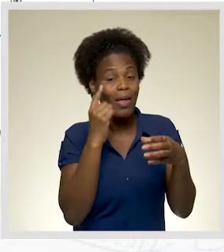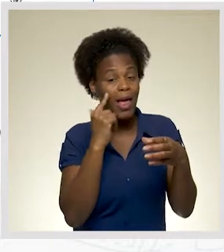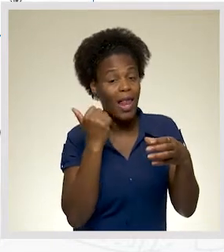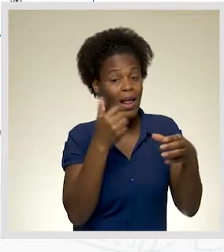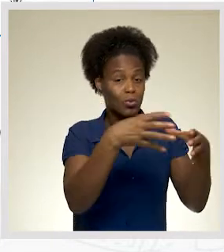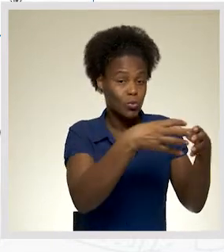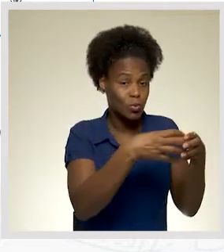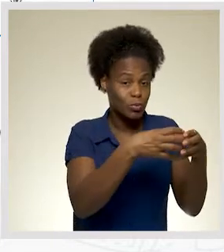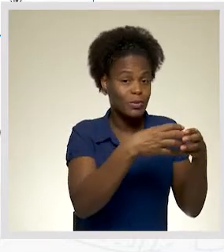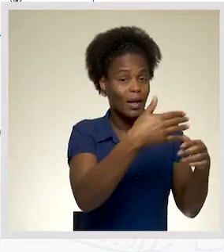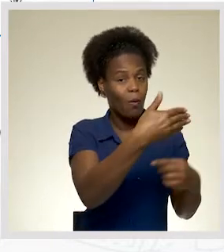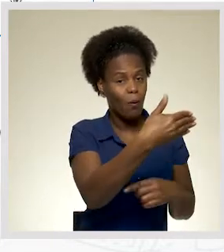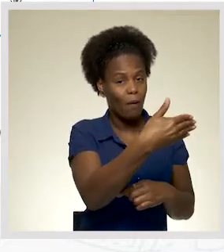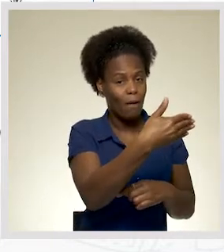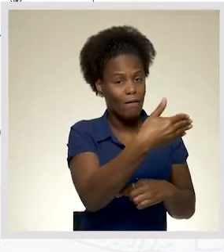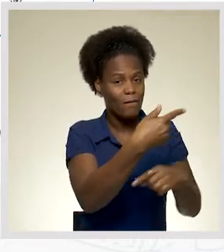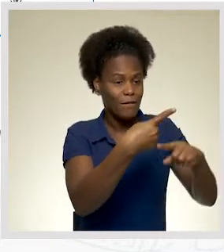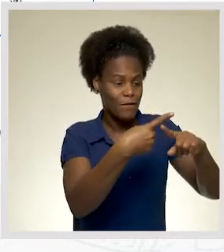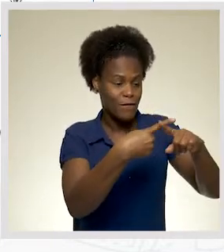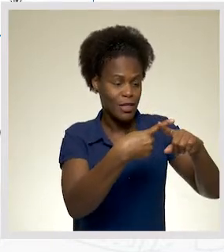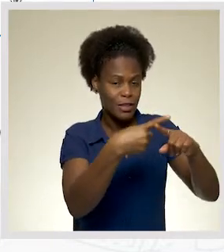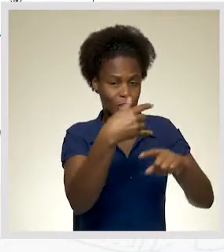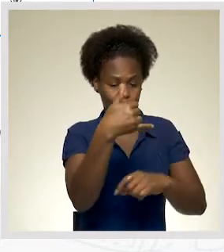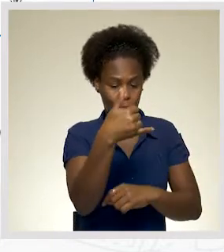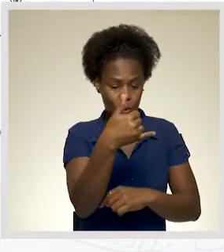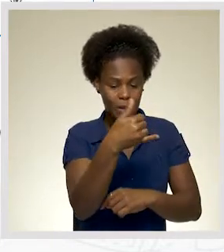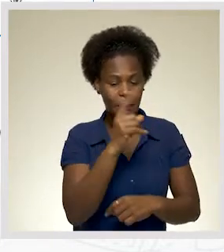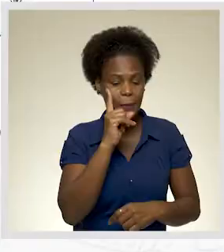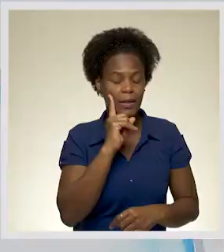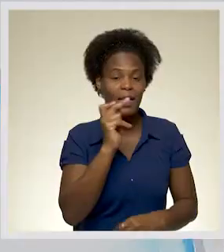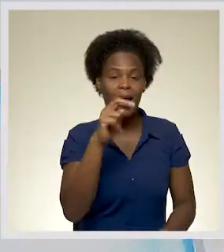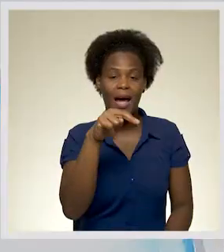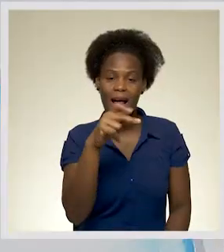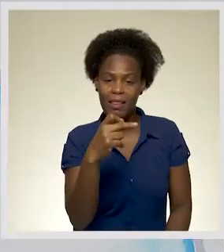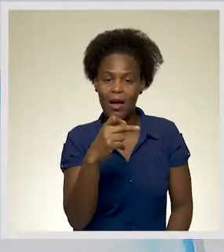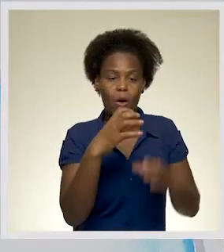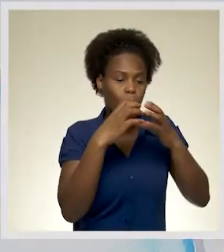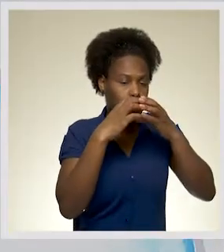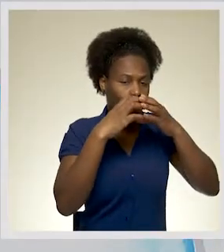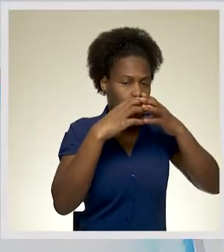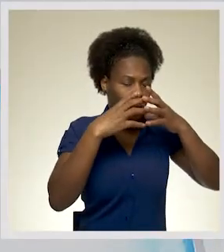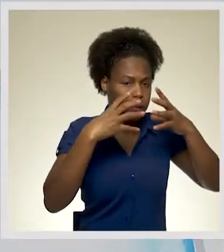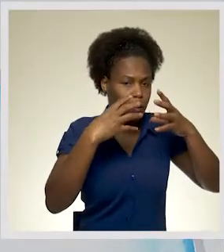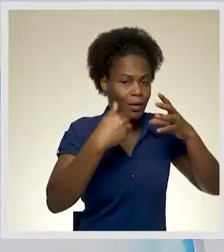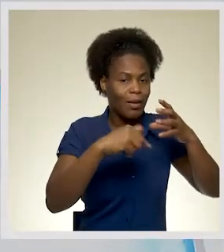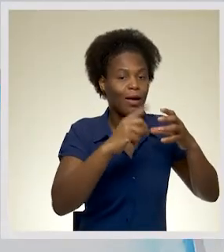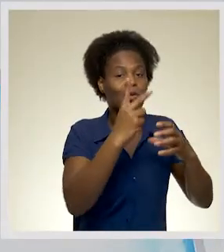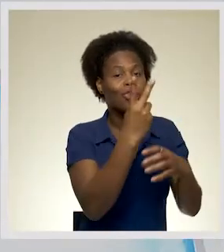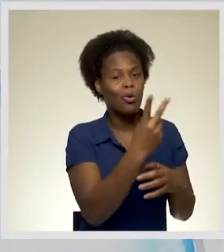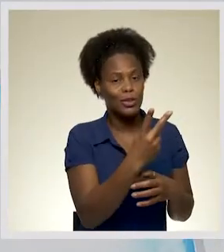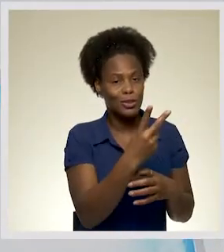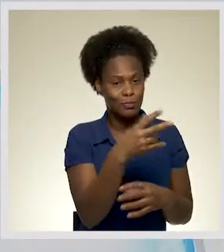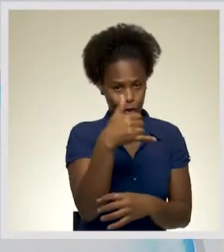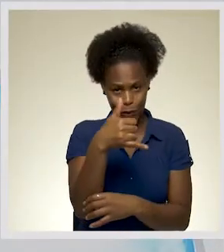vezes 2, neste caso, a Ana tem 2 balões. Não é? Vou assim, a